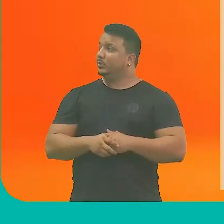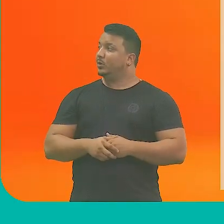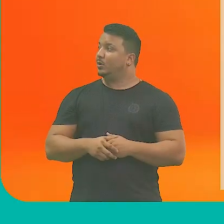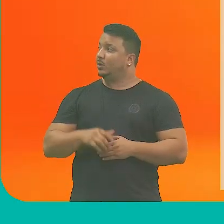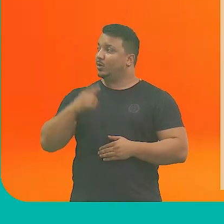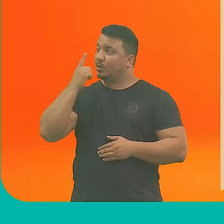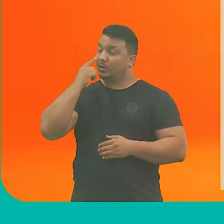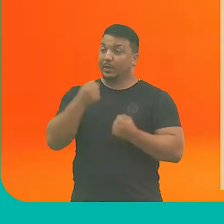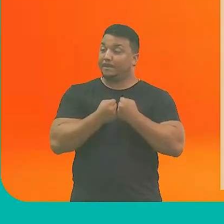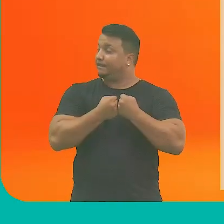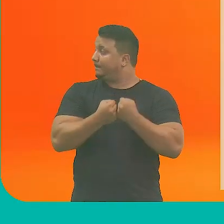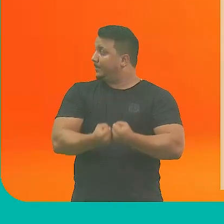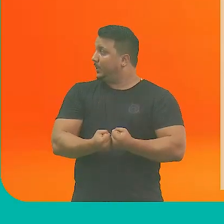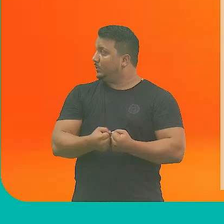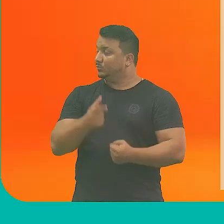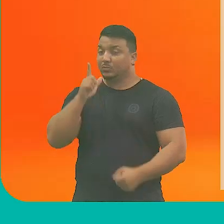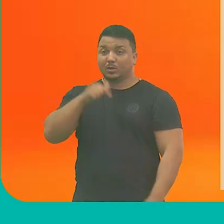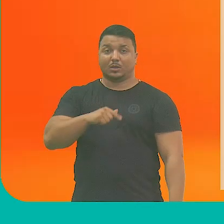a massa